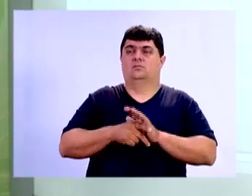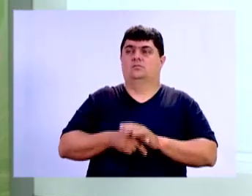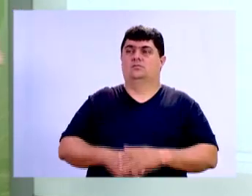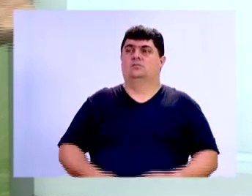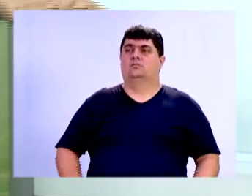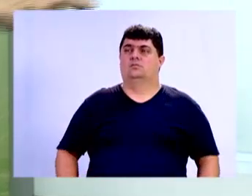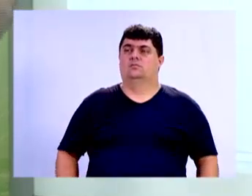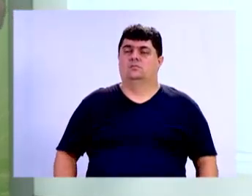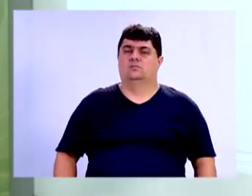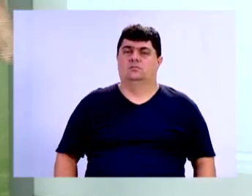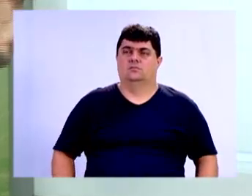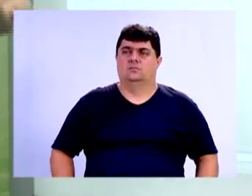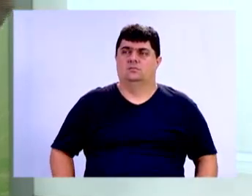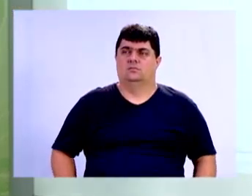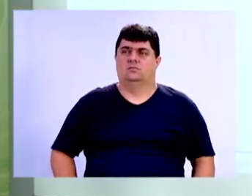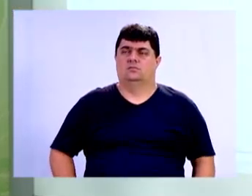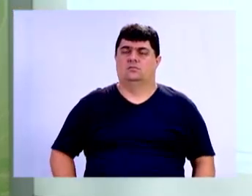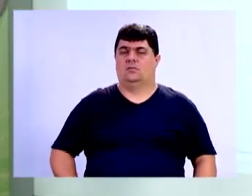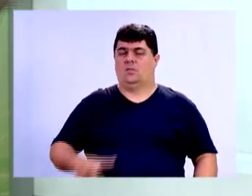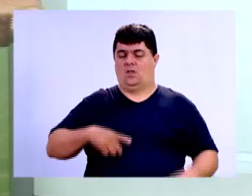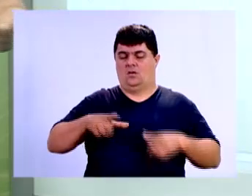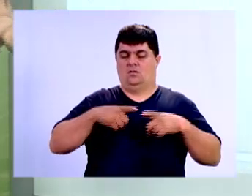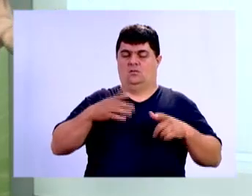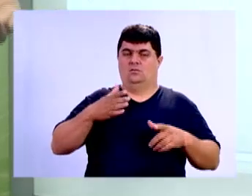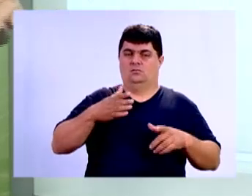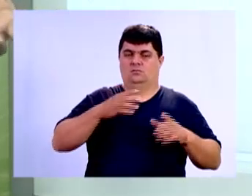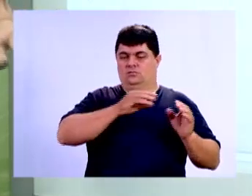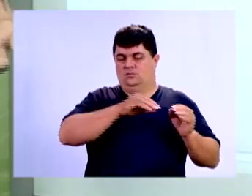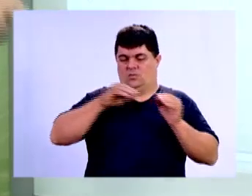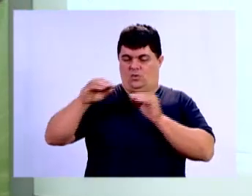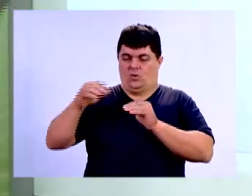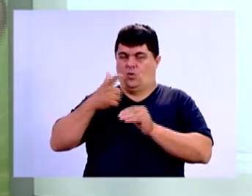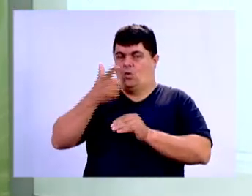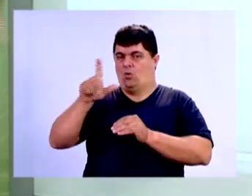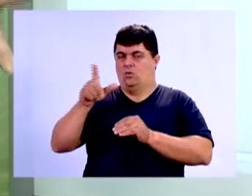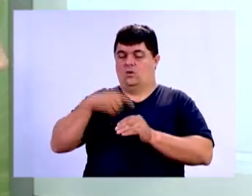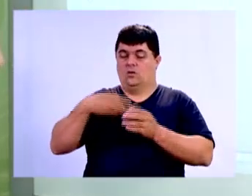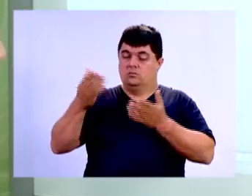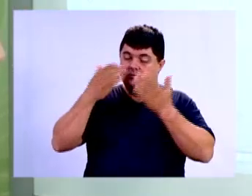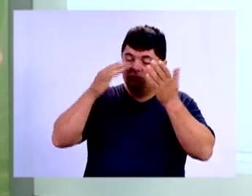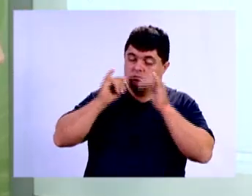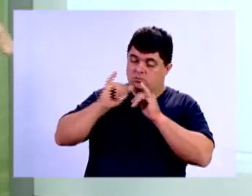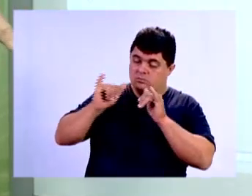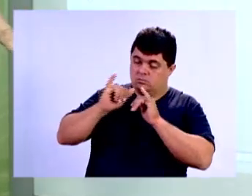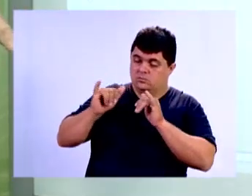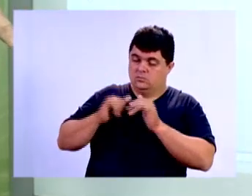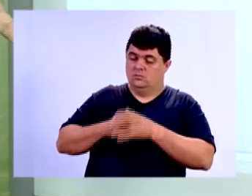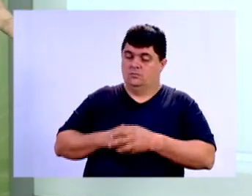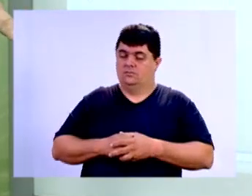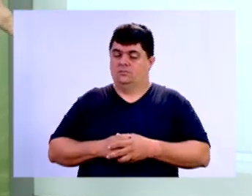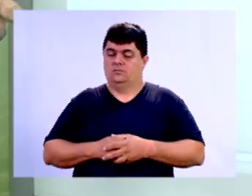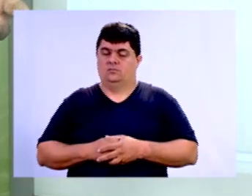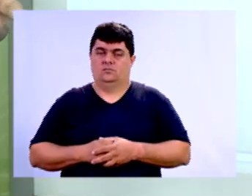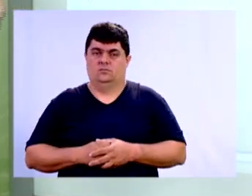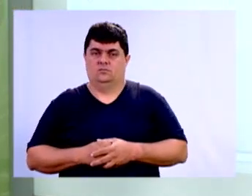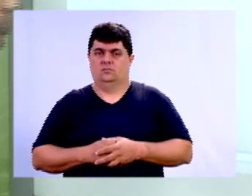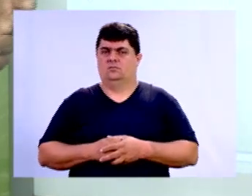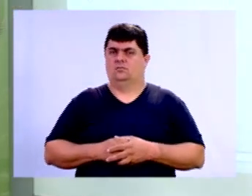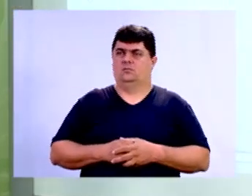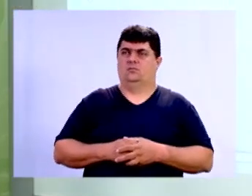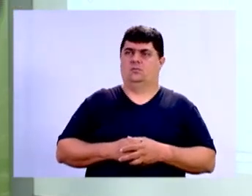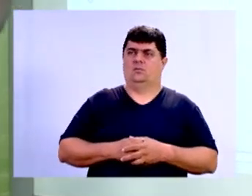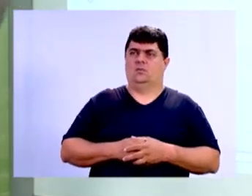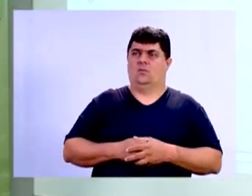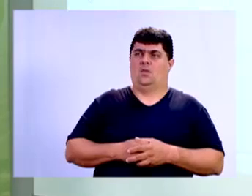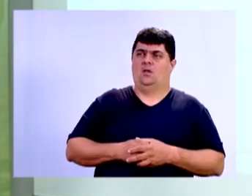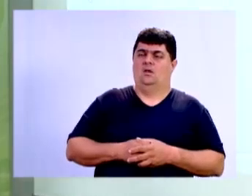né? Uns trabalhos que eu executo fora aqui da minha vida acadêmica é justamente essa, análise de informações, né? E a gente não trabalha, a gente